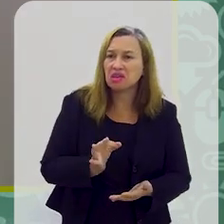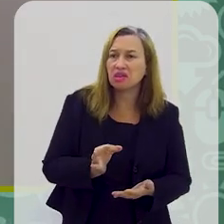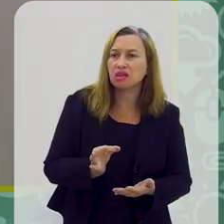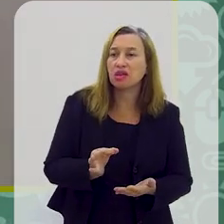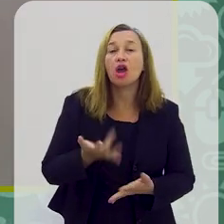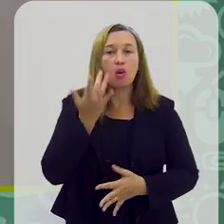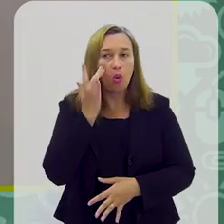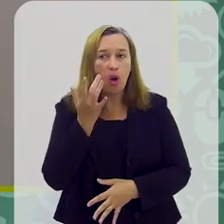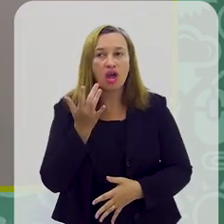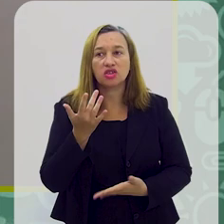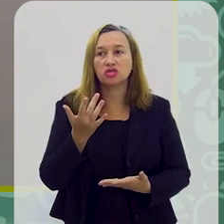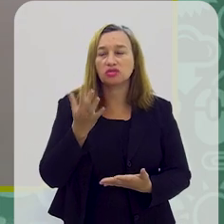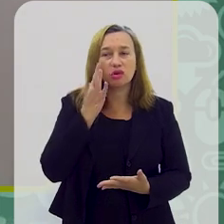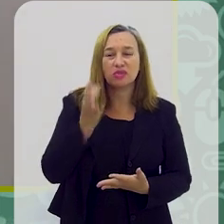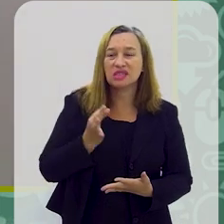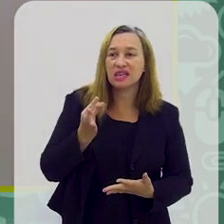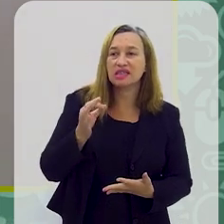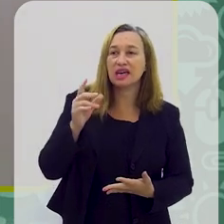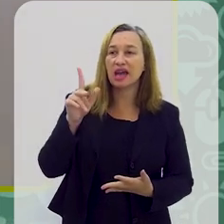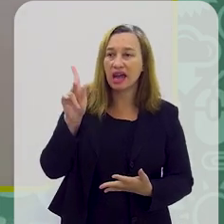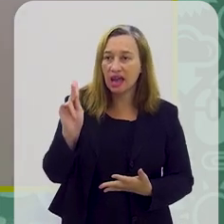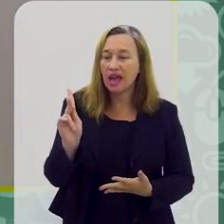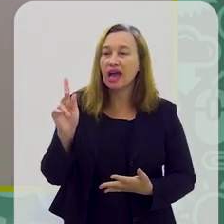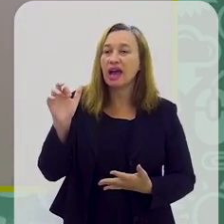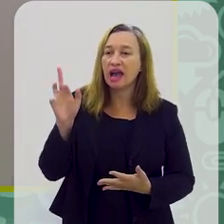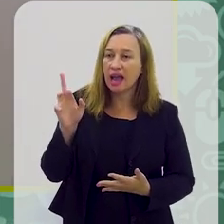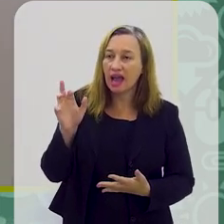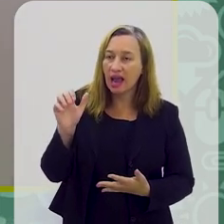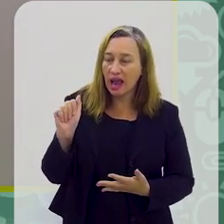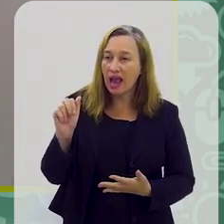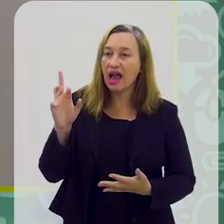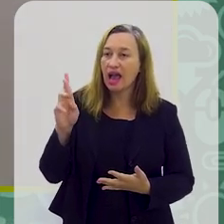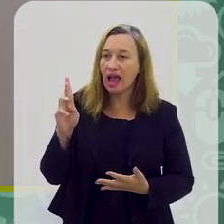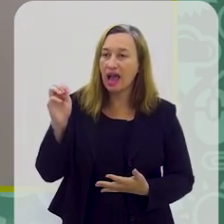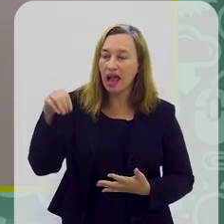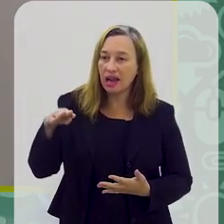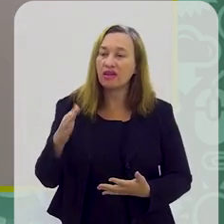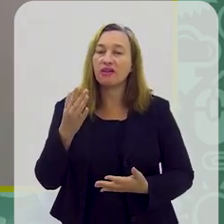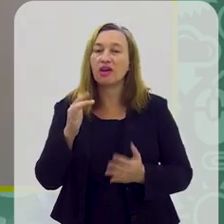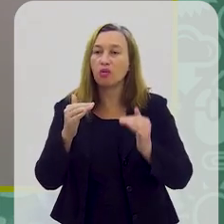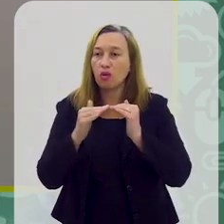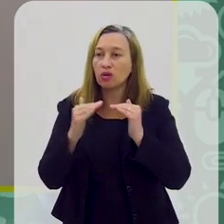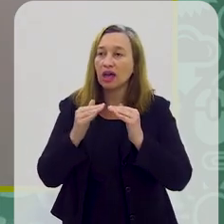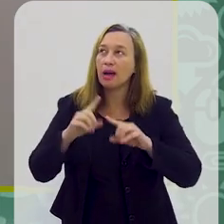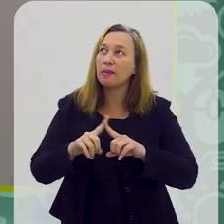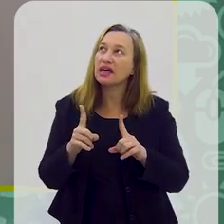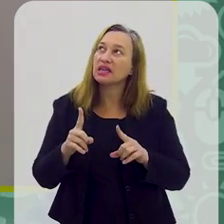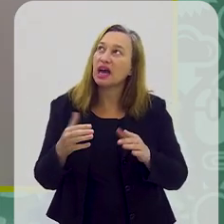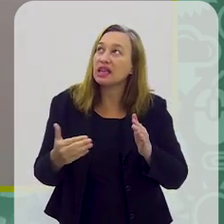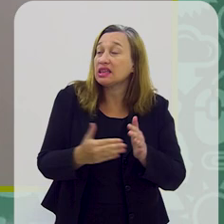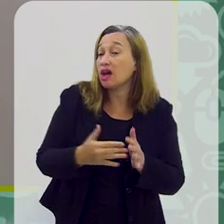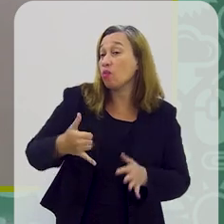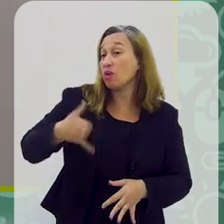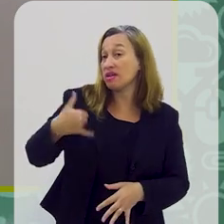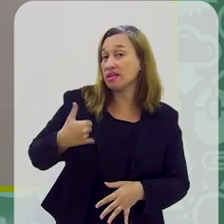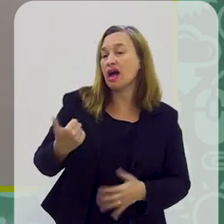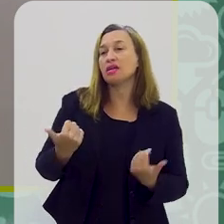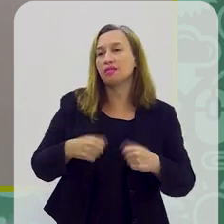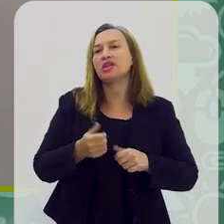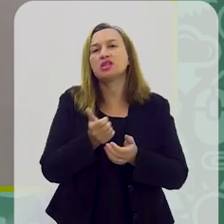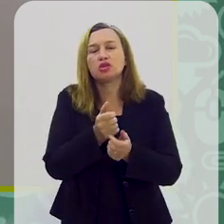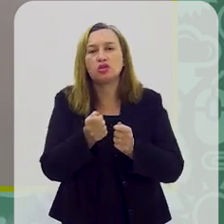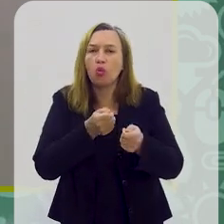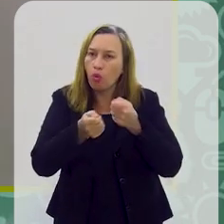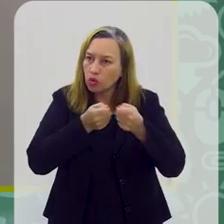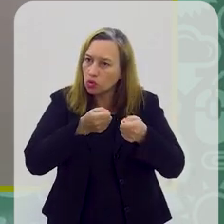isso dessa questão assim. Eu acho assim, eu não sei se a Karen vai concordar comigo, mas eu acho que até certa idade, até certo ponto,